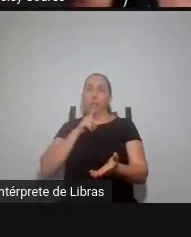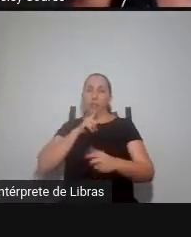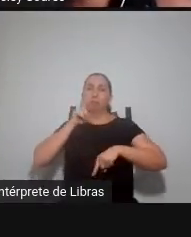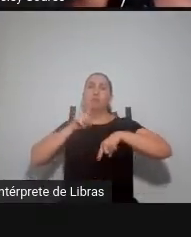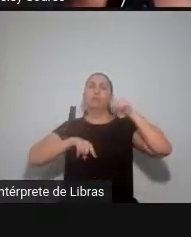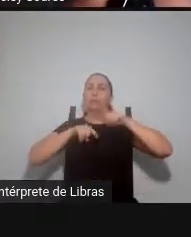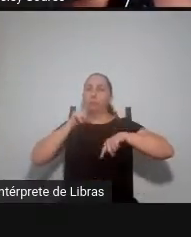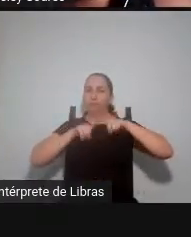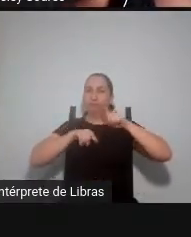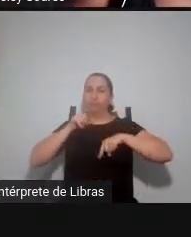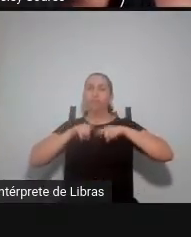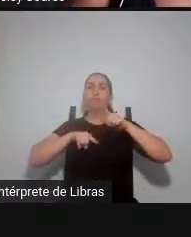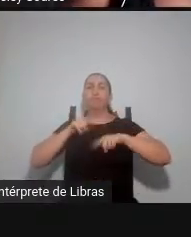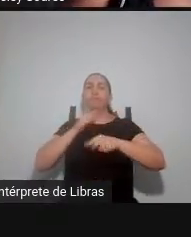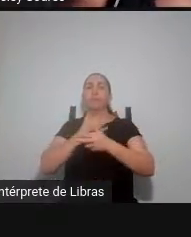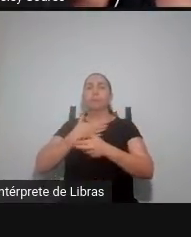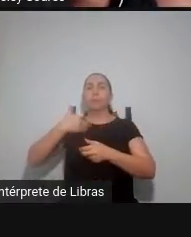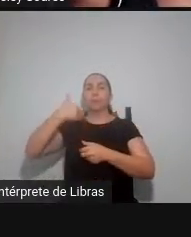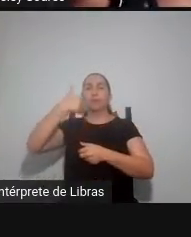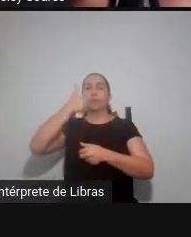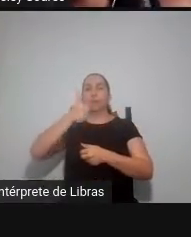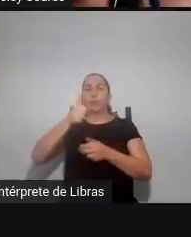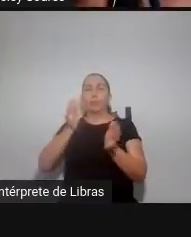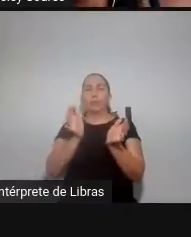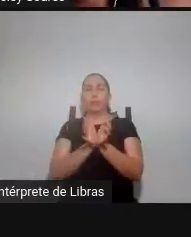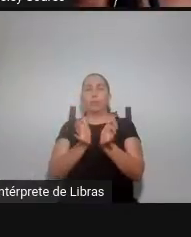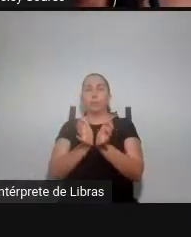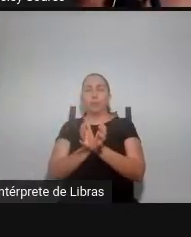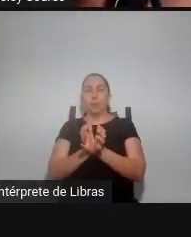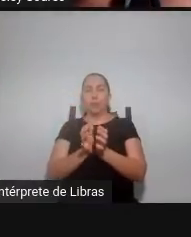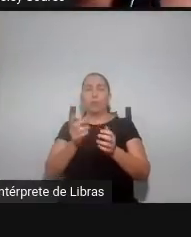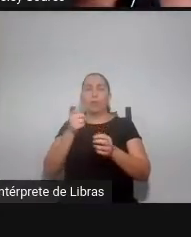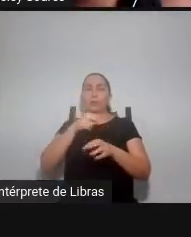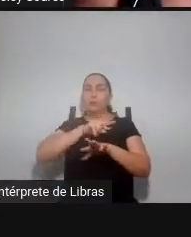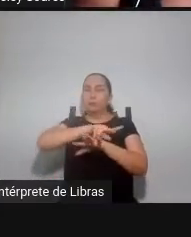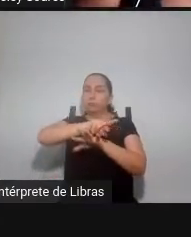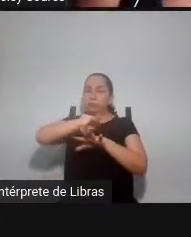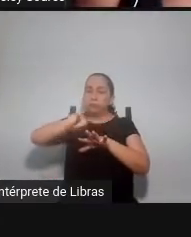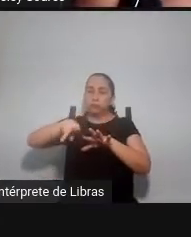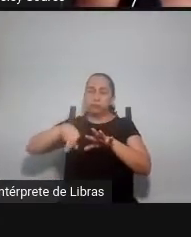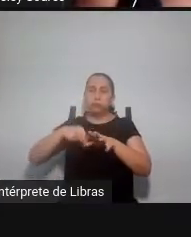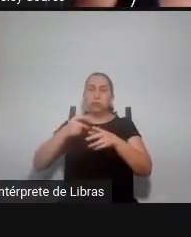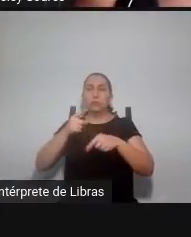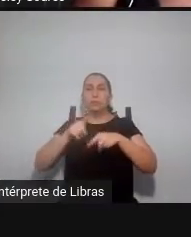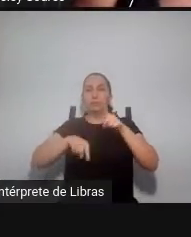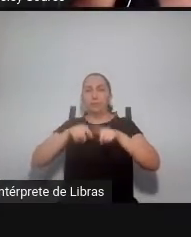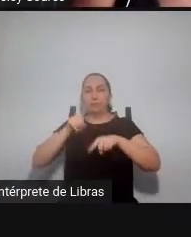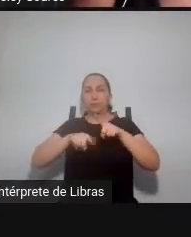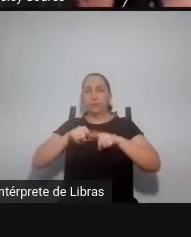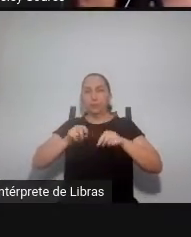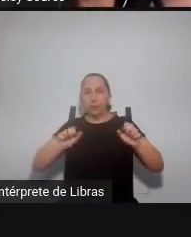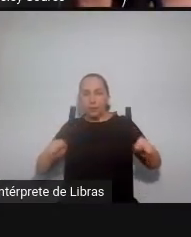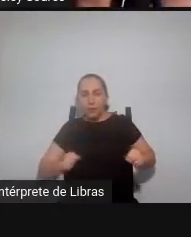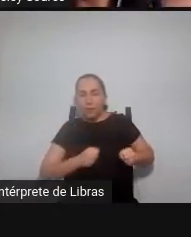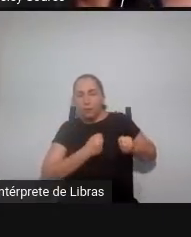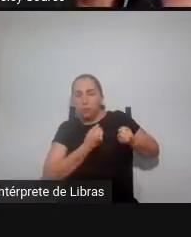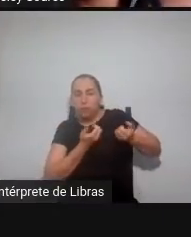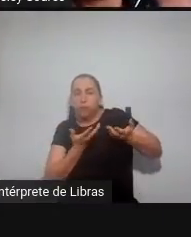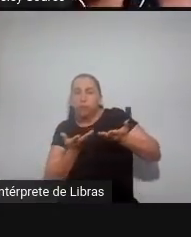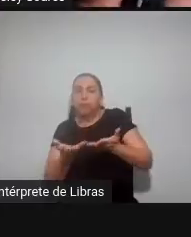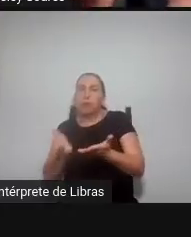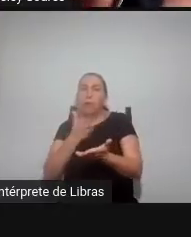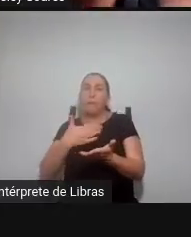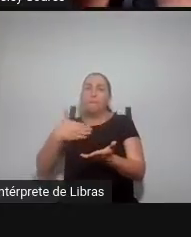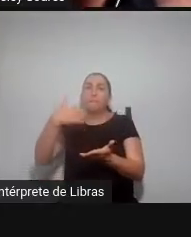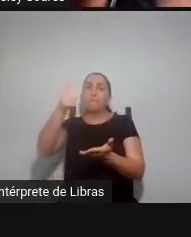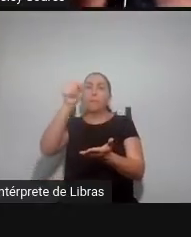for, mas dentro daquele conjunto de ferramentas que eu tenho, que eu sempre ofereço o melhor a eles, pensando